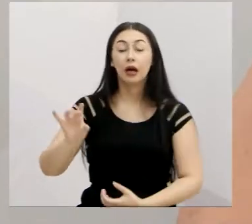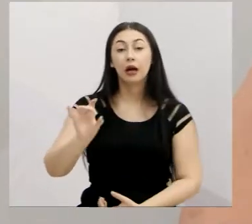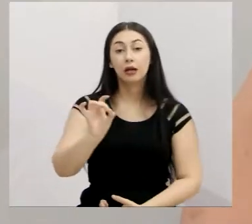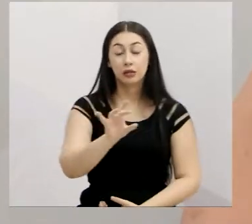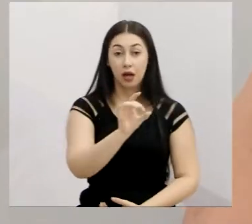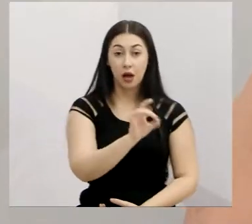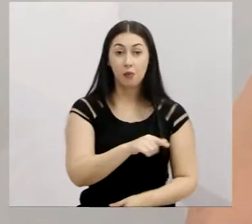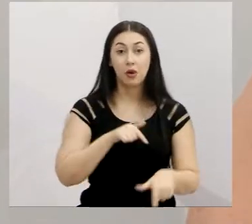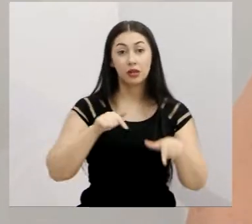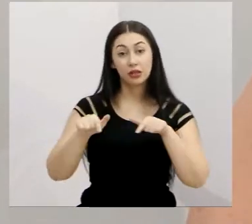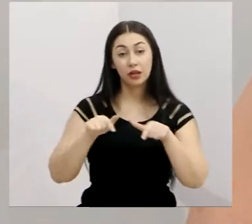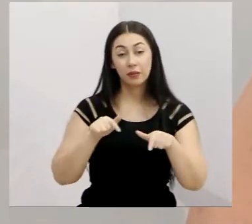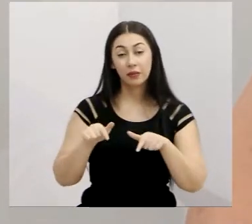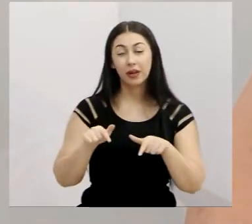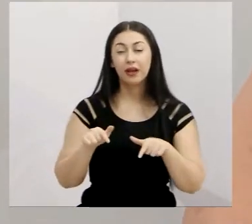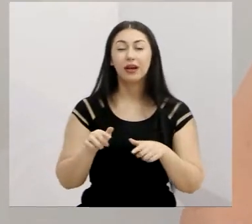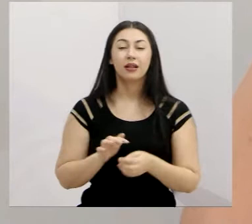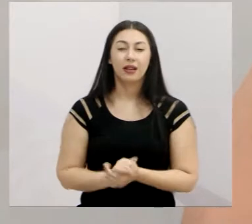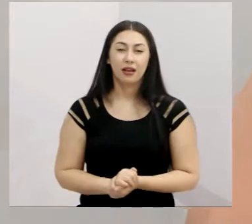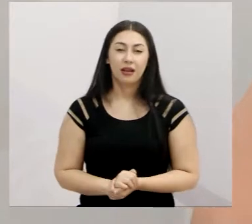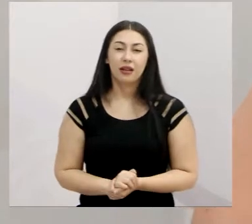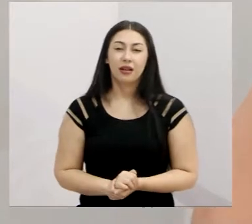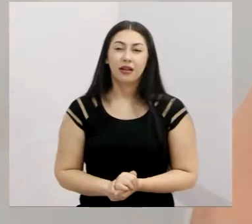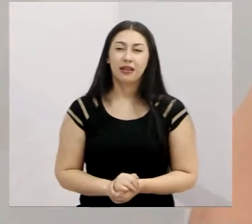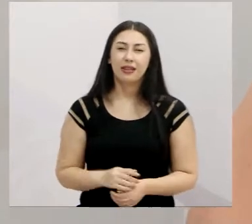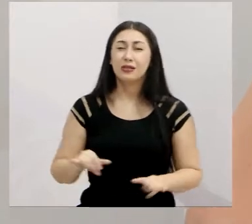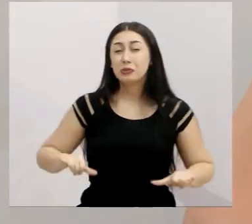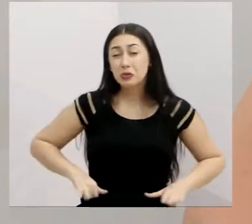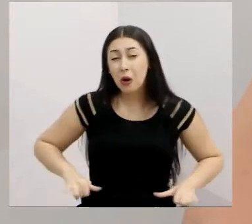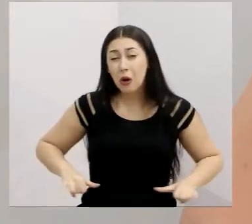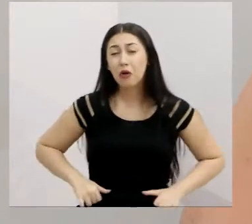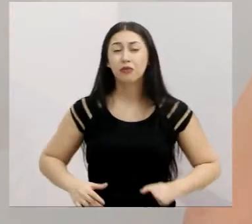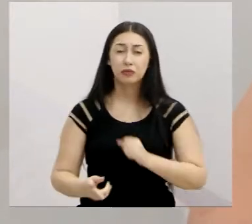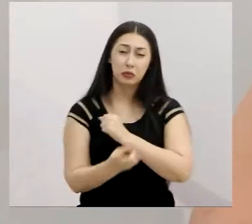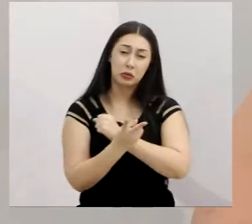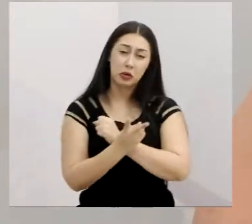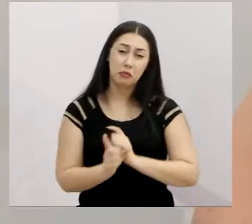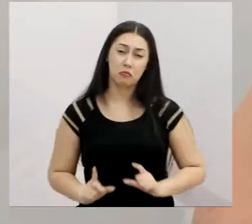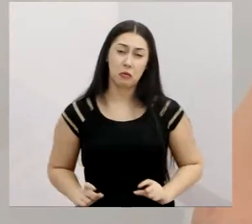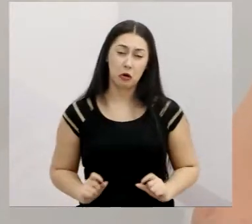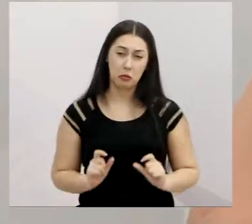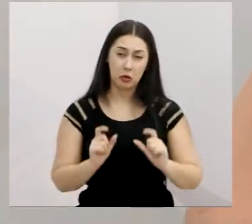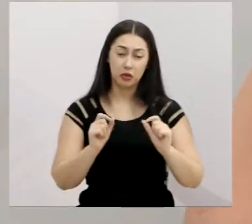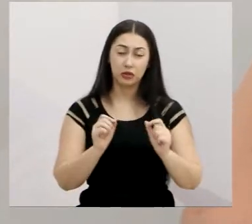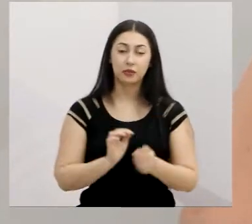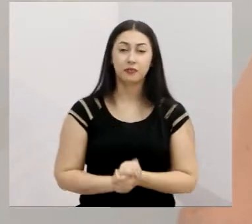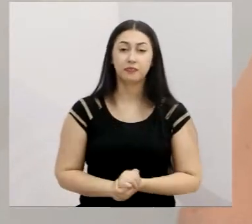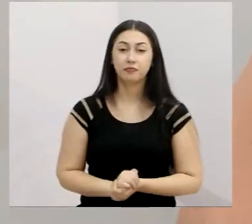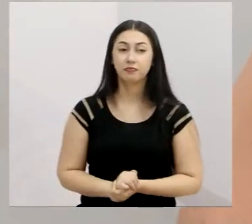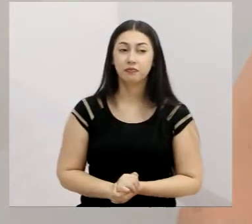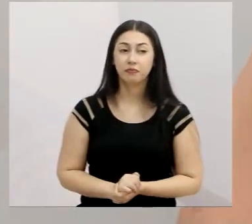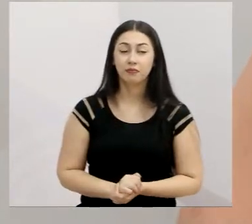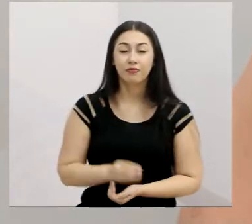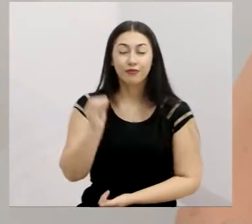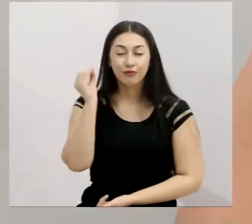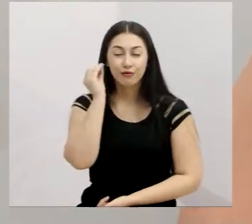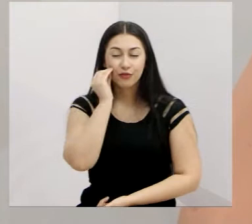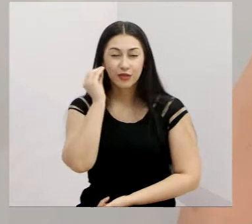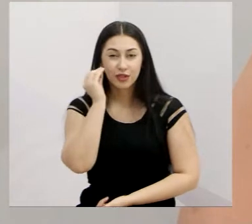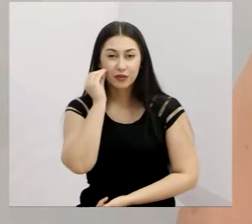mulher que passa por esse sofrimento que passa por esse tratamento então eu deixo aqui o meu